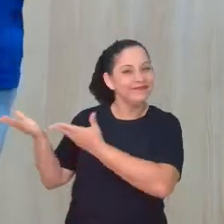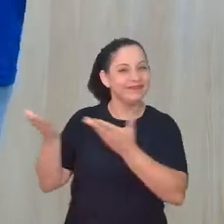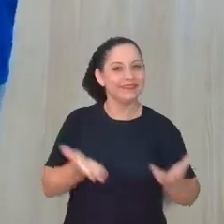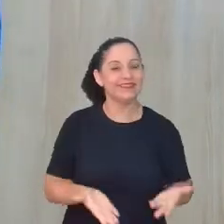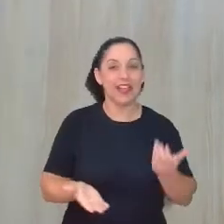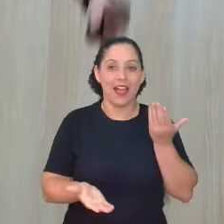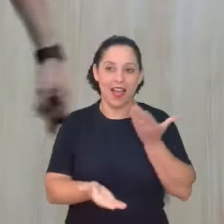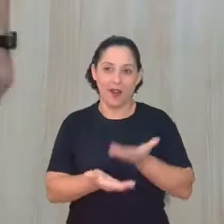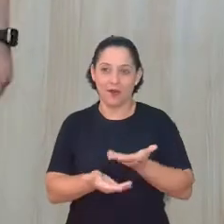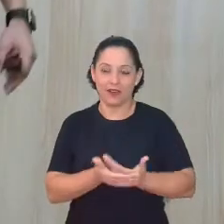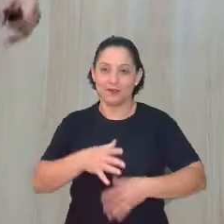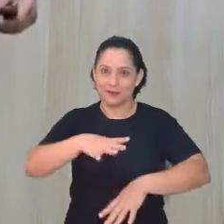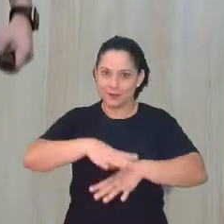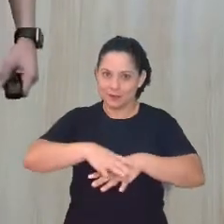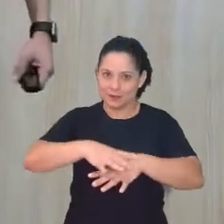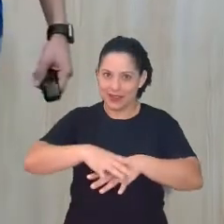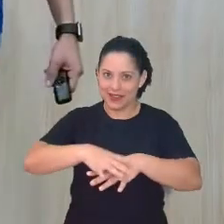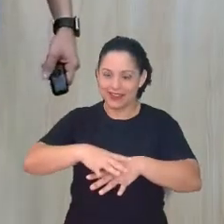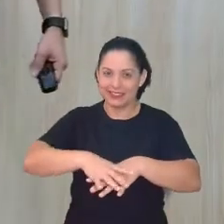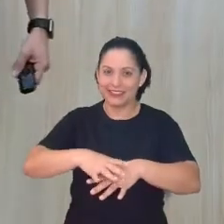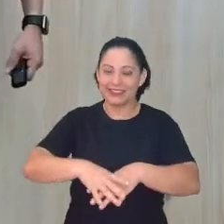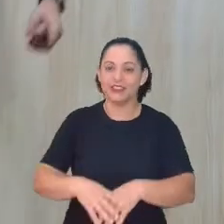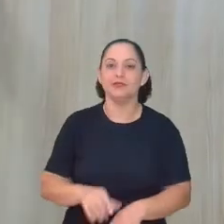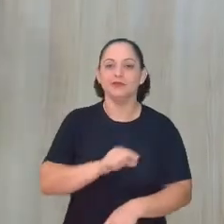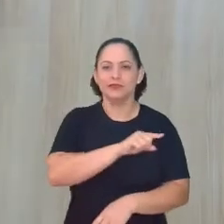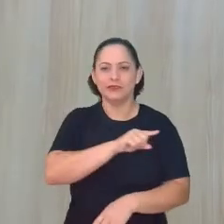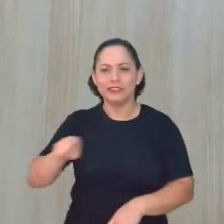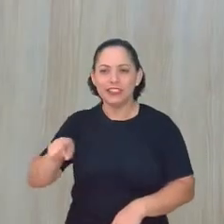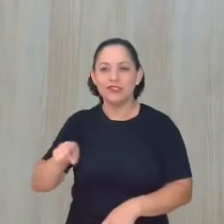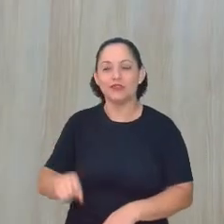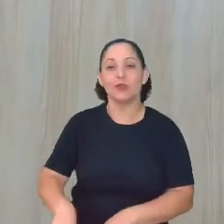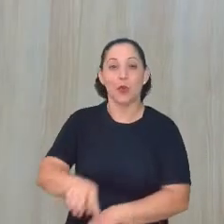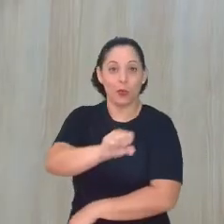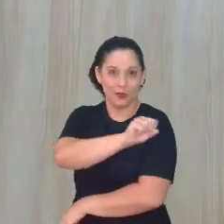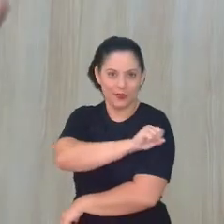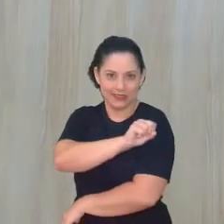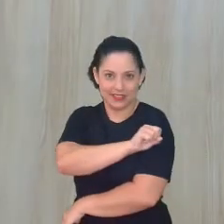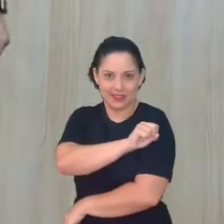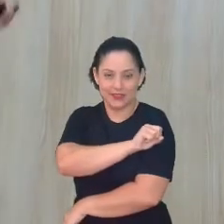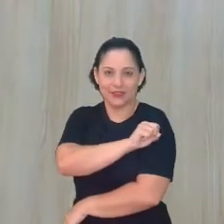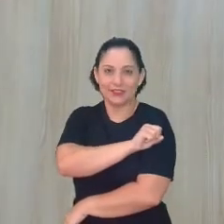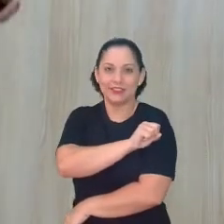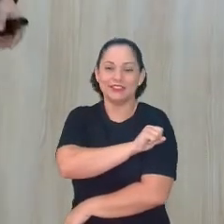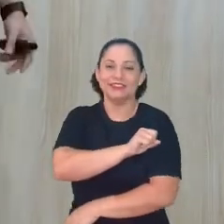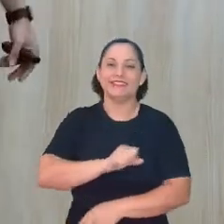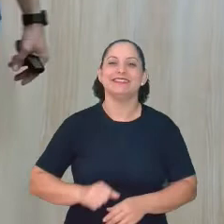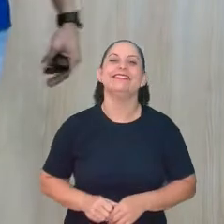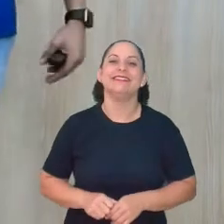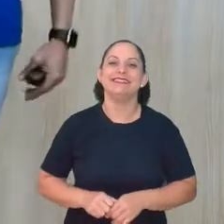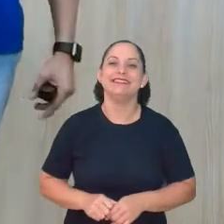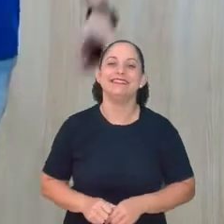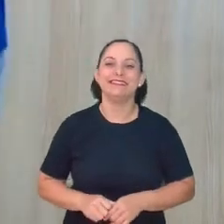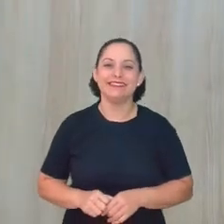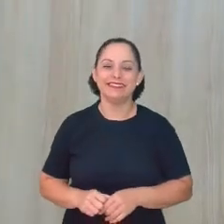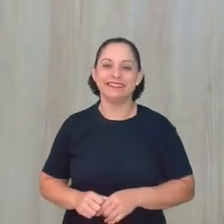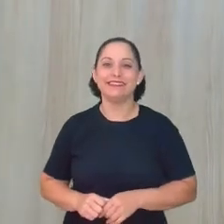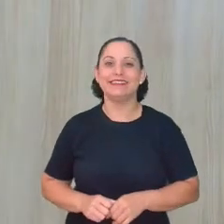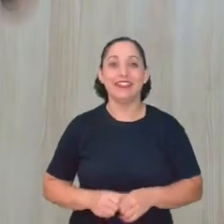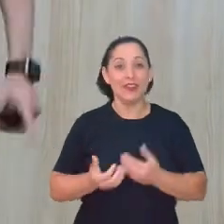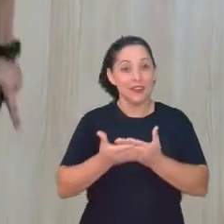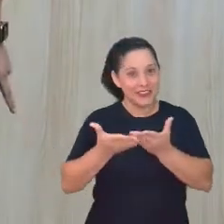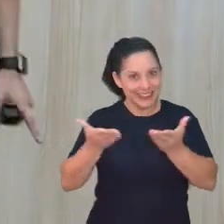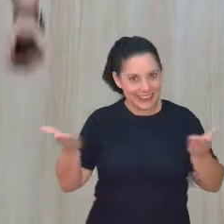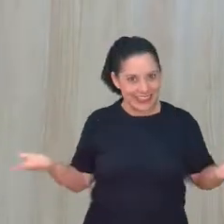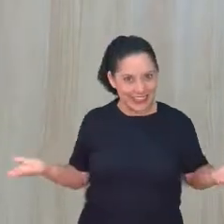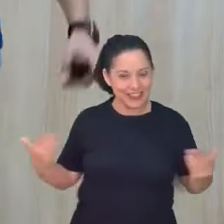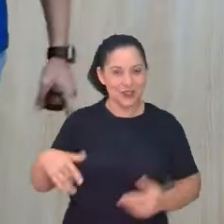mais uma aula de matemática para as turmas do oitavo ano. Carol me atrapalhando aqui, gente. Para a